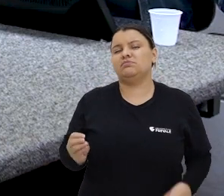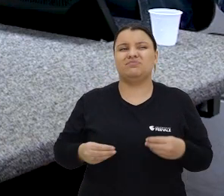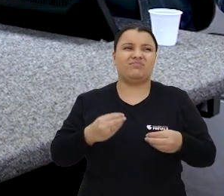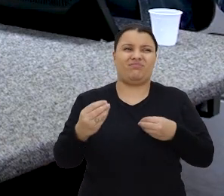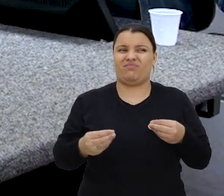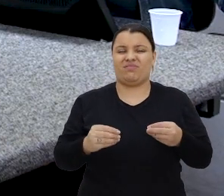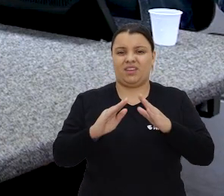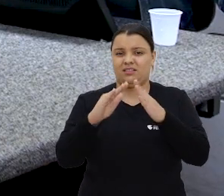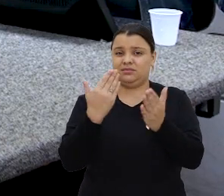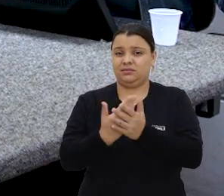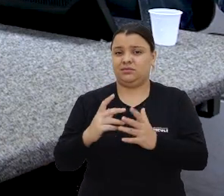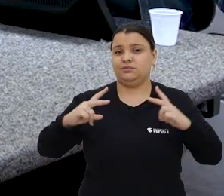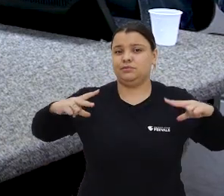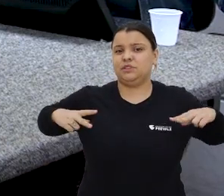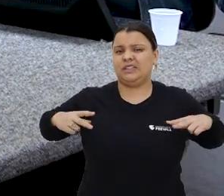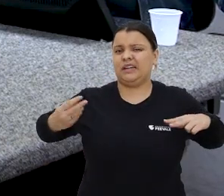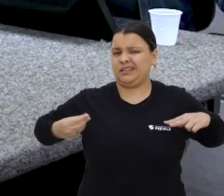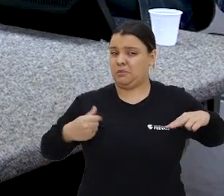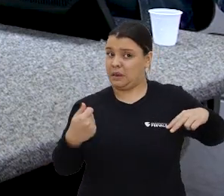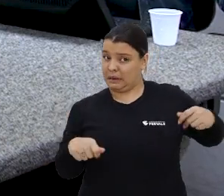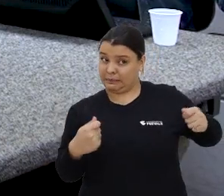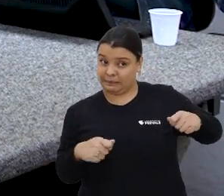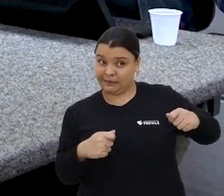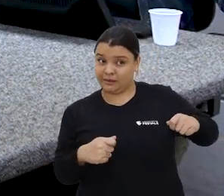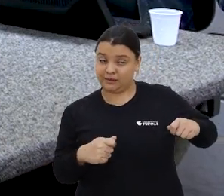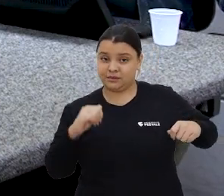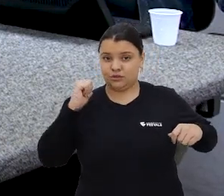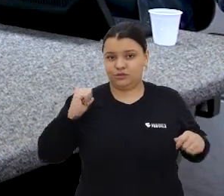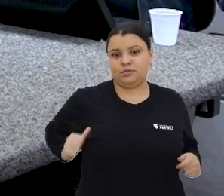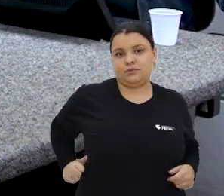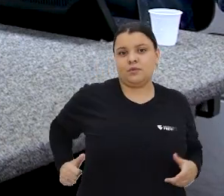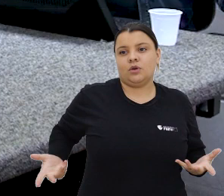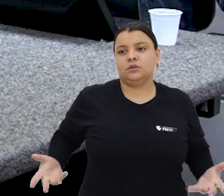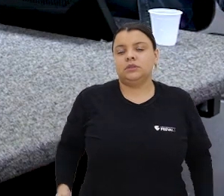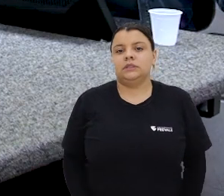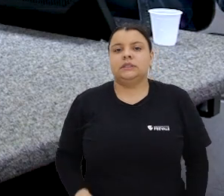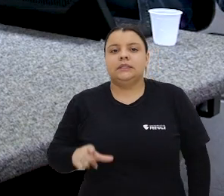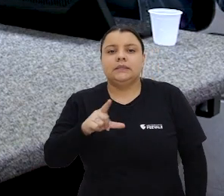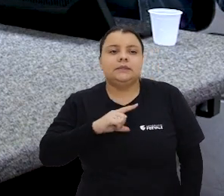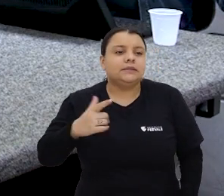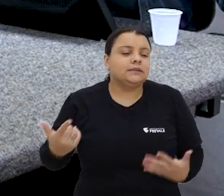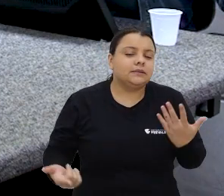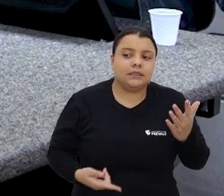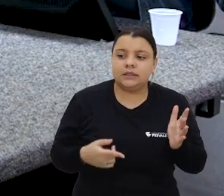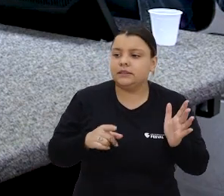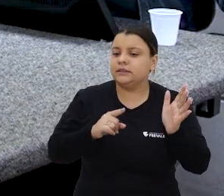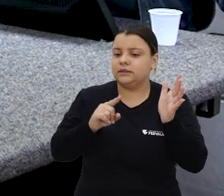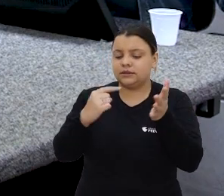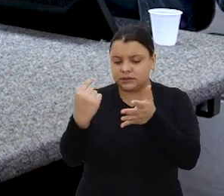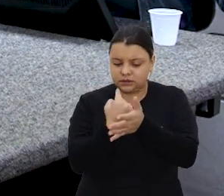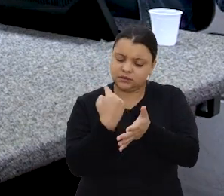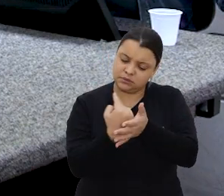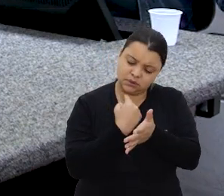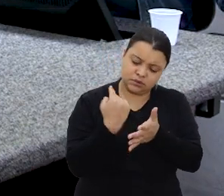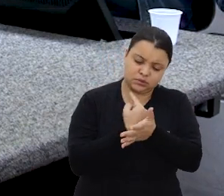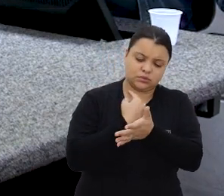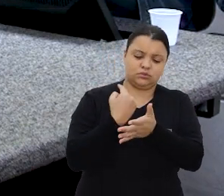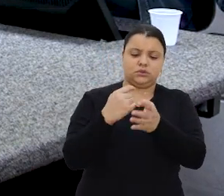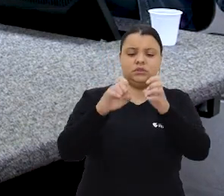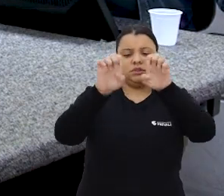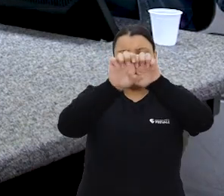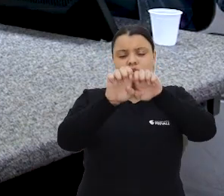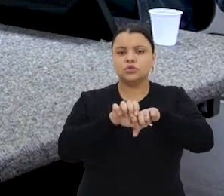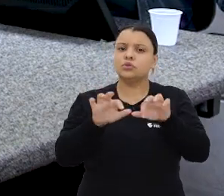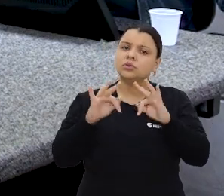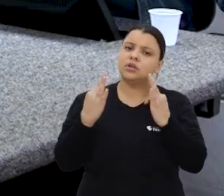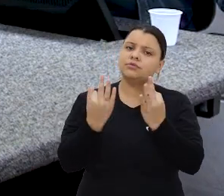de fato eu necessito, né? E, enfim, a gente cai nessas Sim. questões de temos uma estrutura familiar de uma família negra que te dá